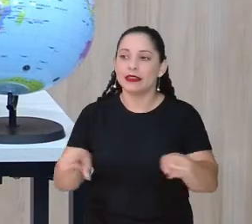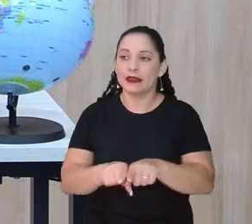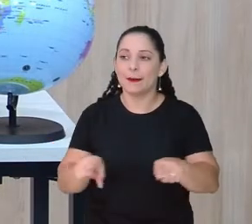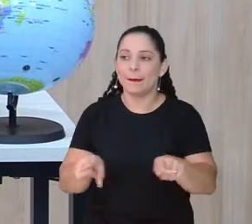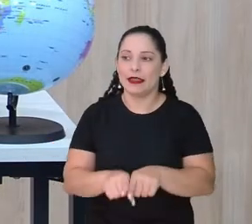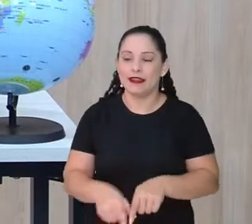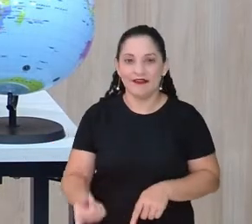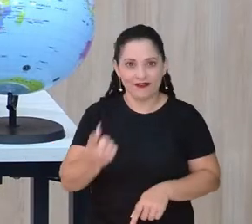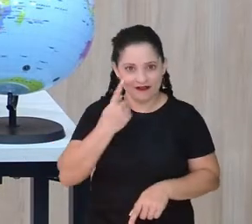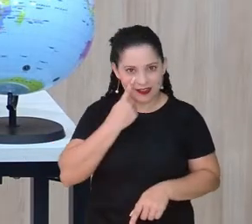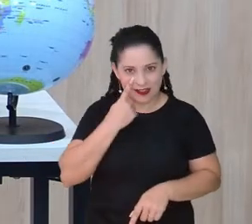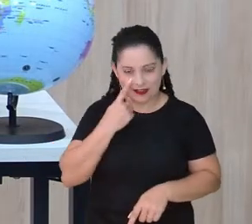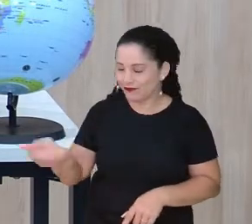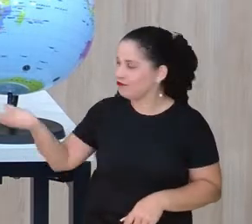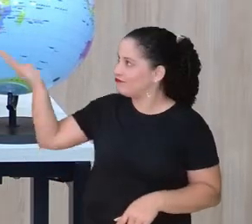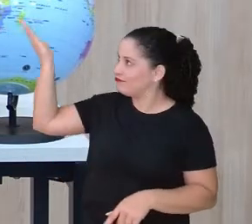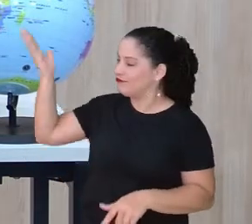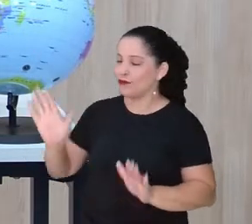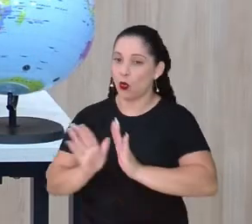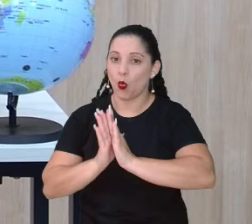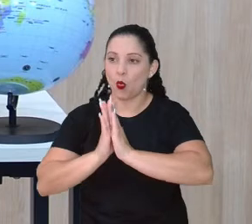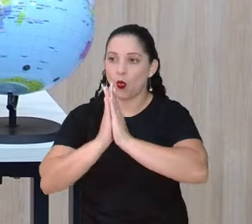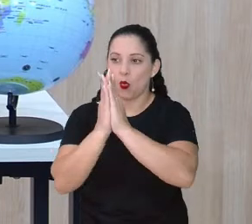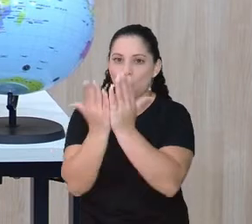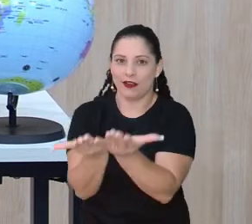dar uma olhadinha no livro,